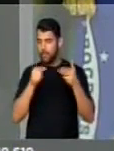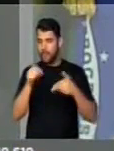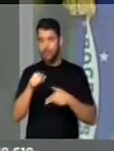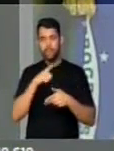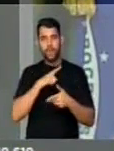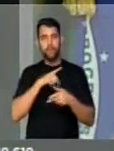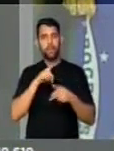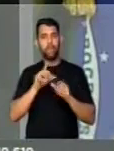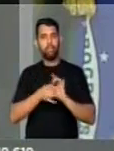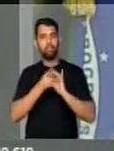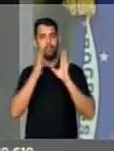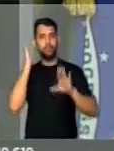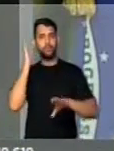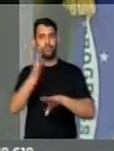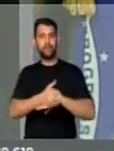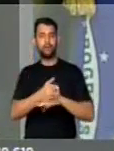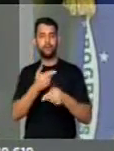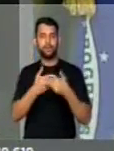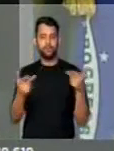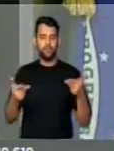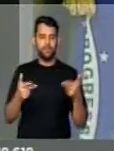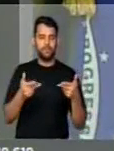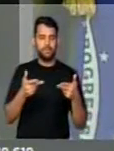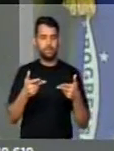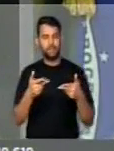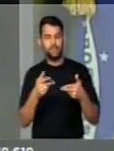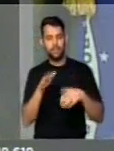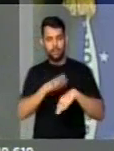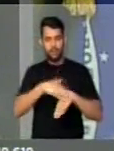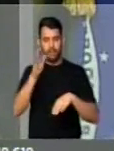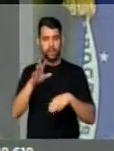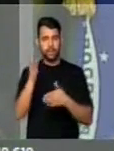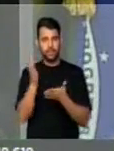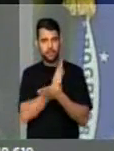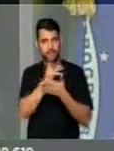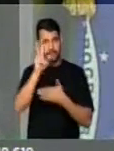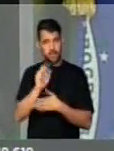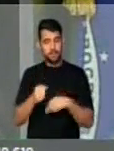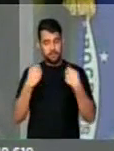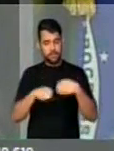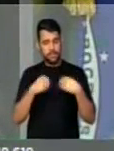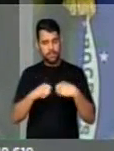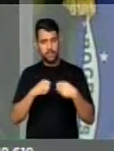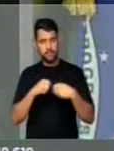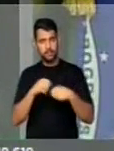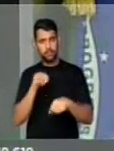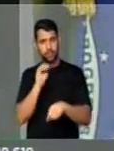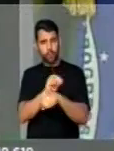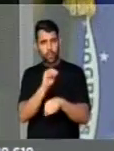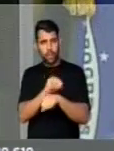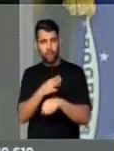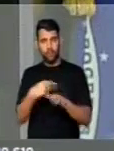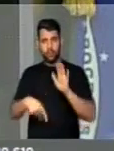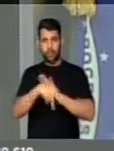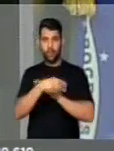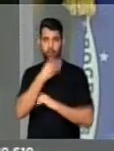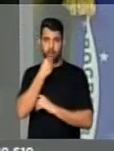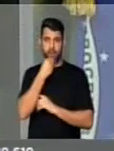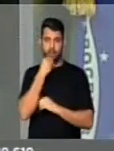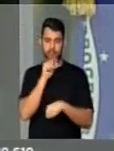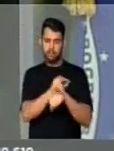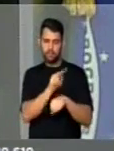sua dependência direta dos fatores que, na maioria das vezes, independem da ação do próprio homem, como